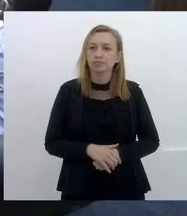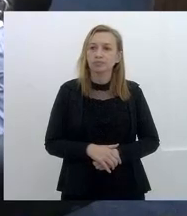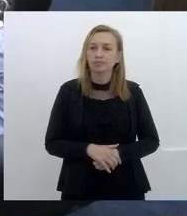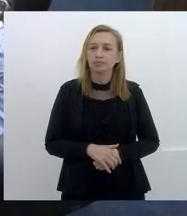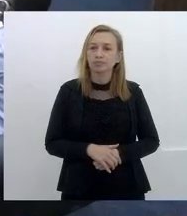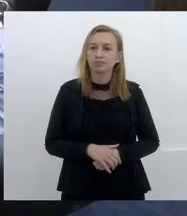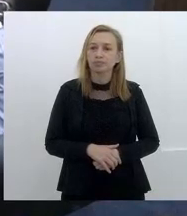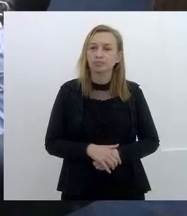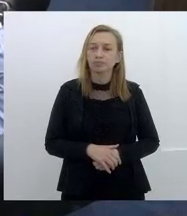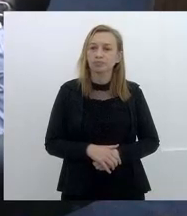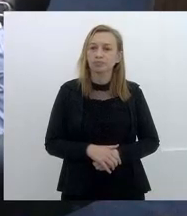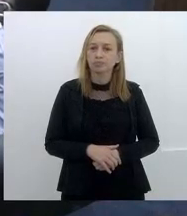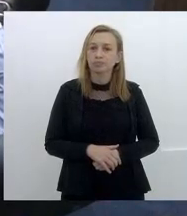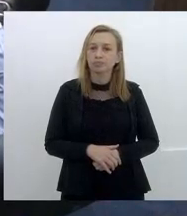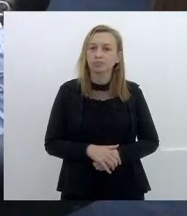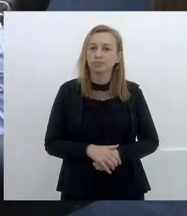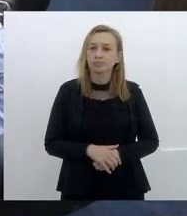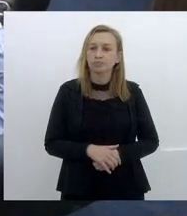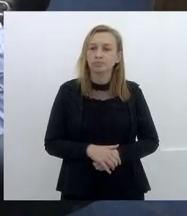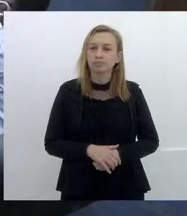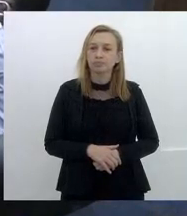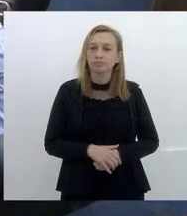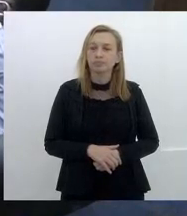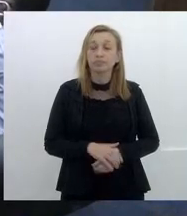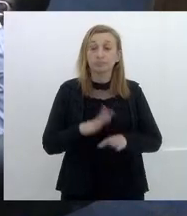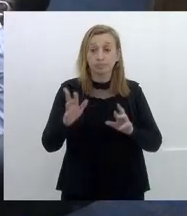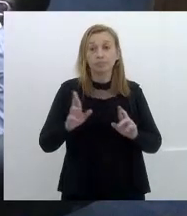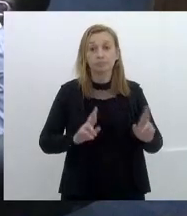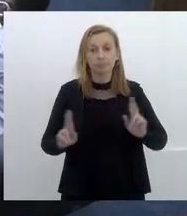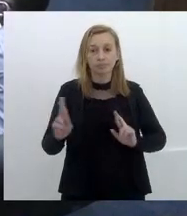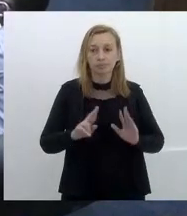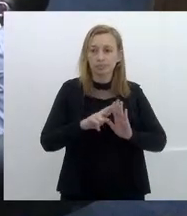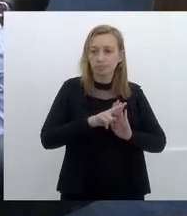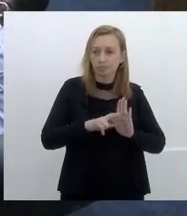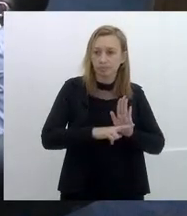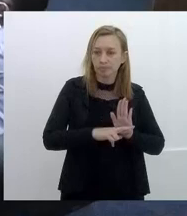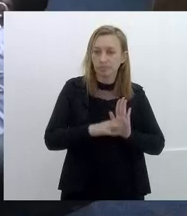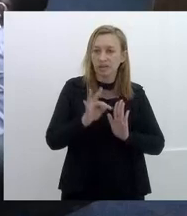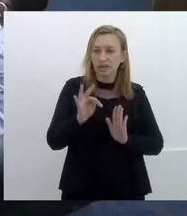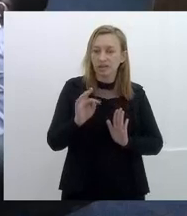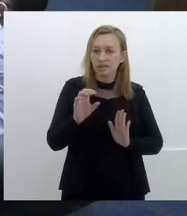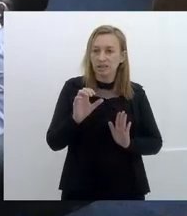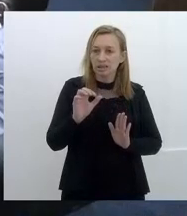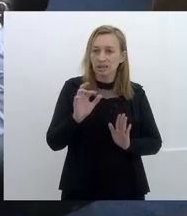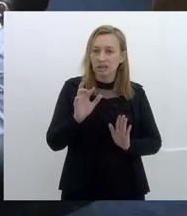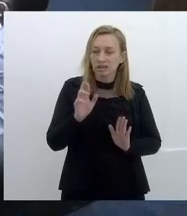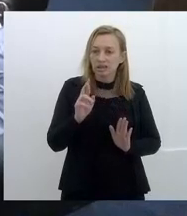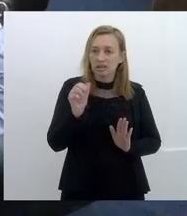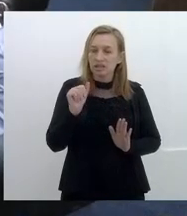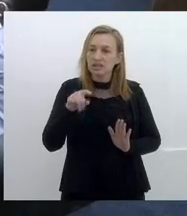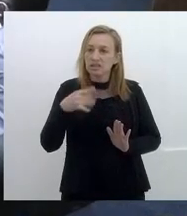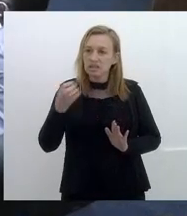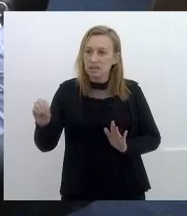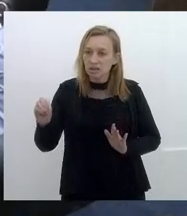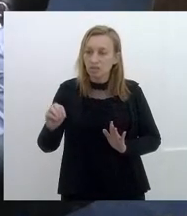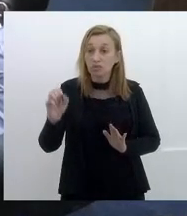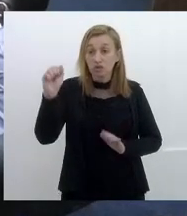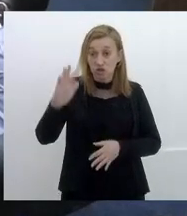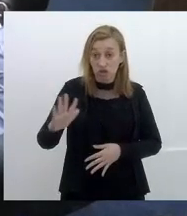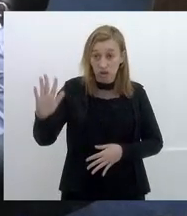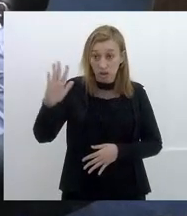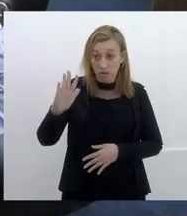o bom é com relação a regra de transição né as regras de transição para os servidores em geral